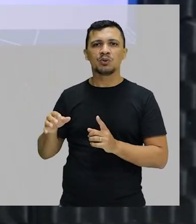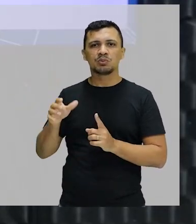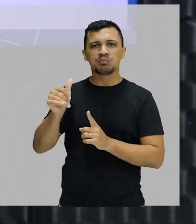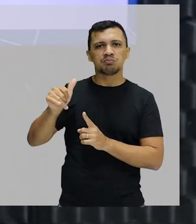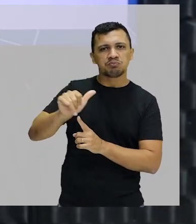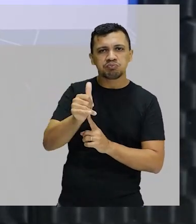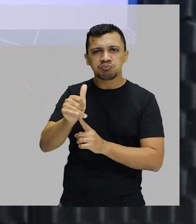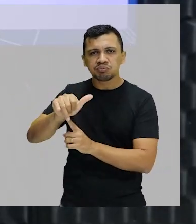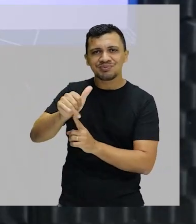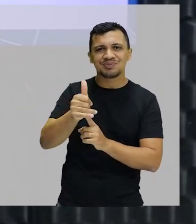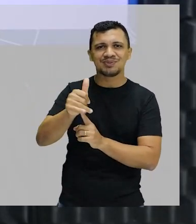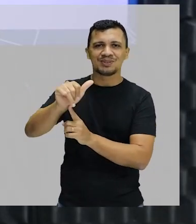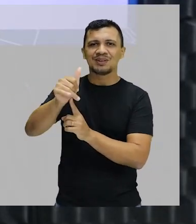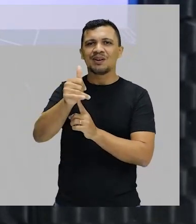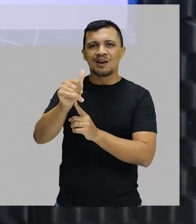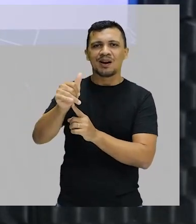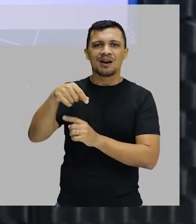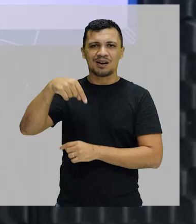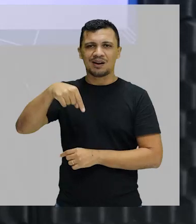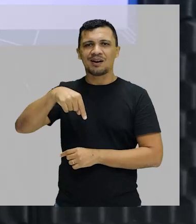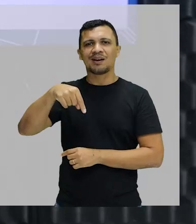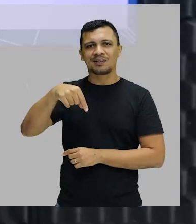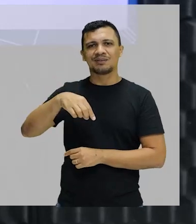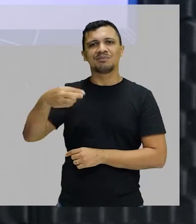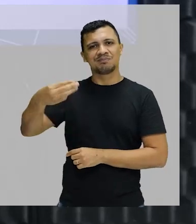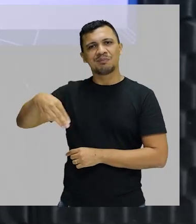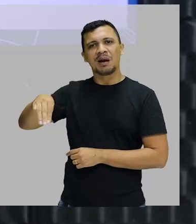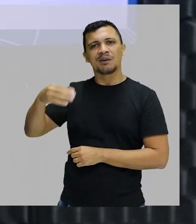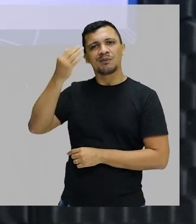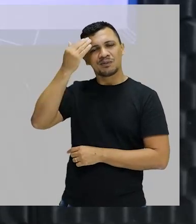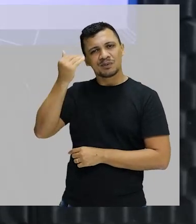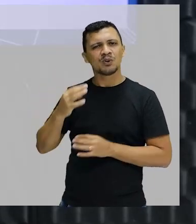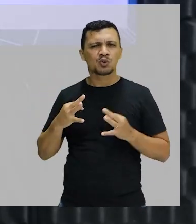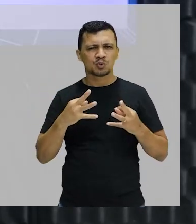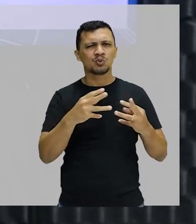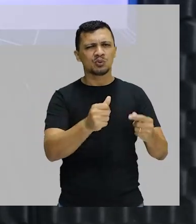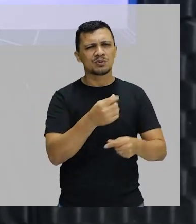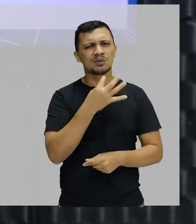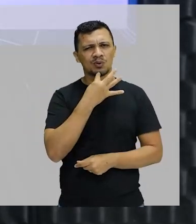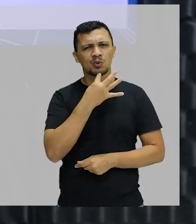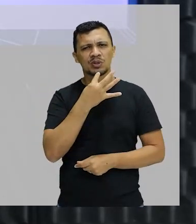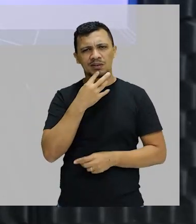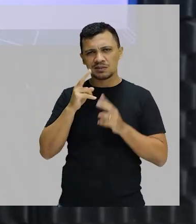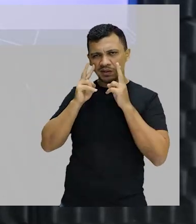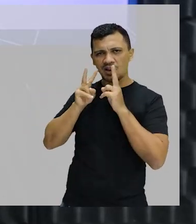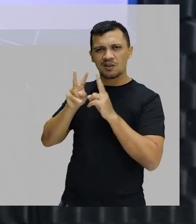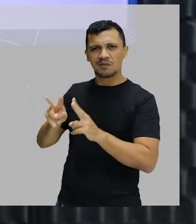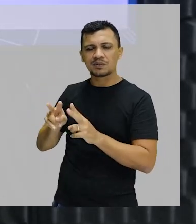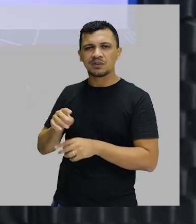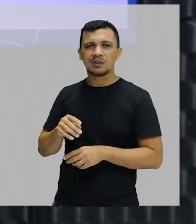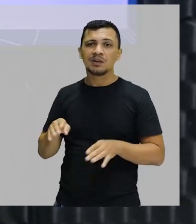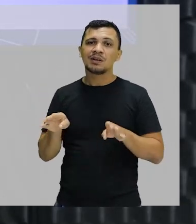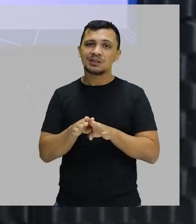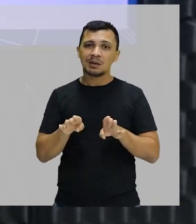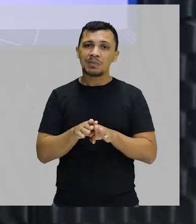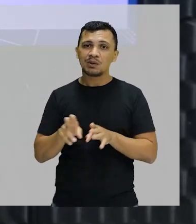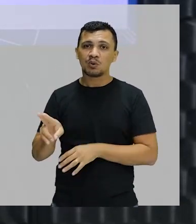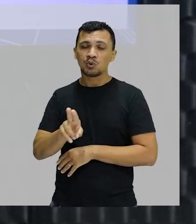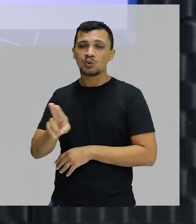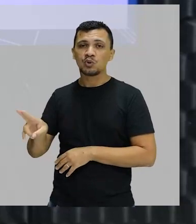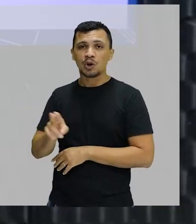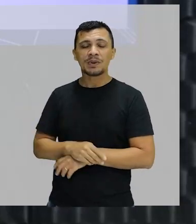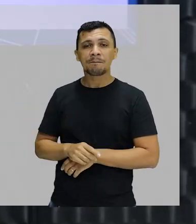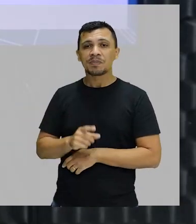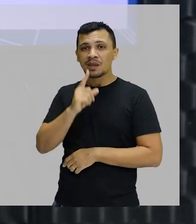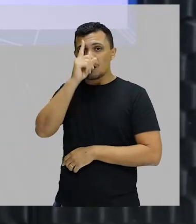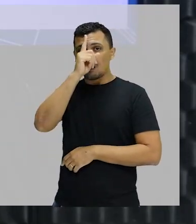Que é o Bumba Meu Boi de Nina Rodrigues, que todo mundo já ouviu alguma música, já conhece. E Nina Rodrigues também é o nome do hospital psiquiátrico daqui da